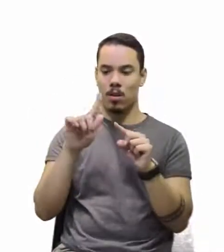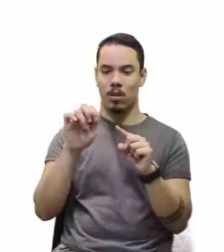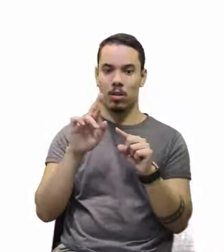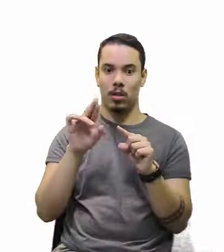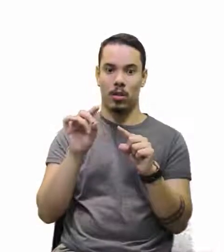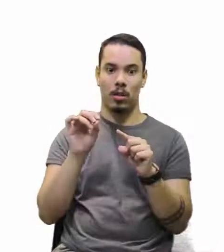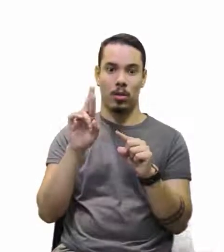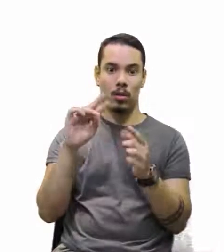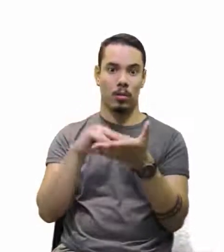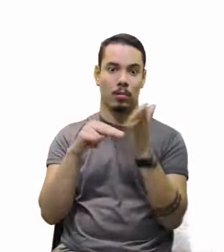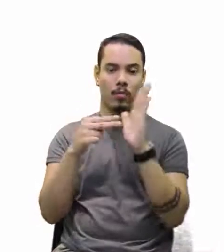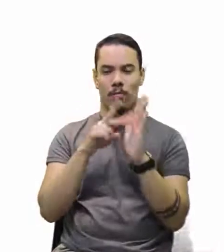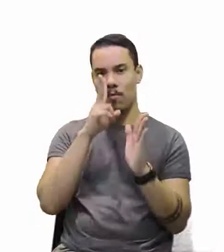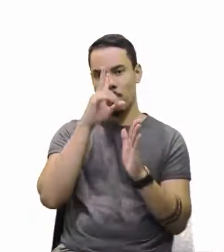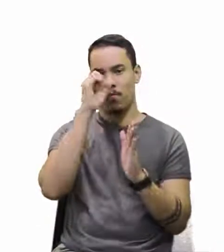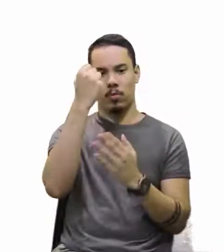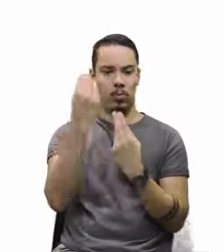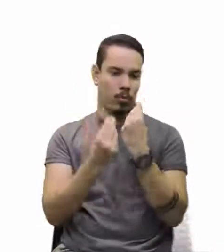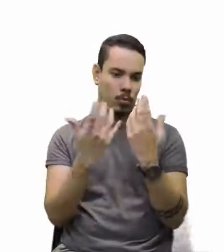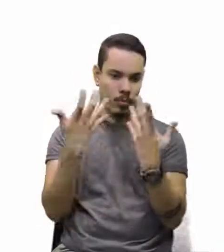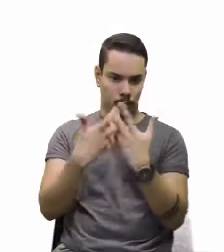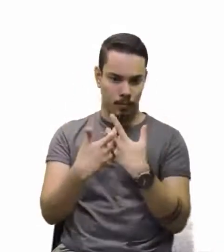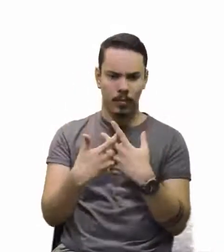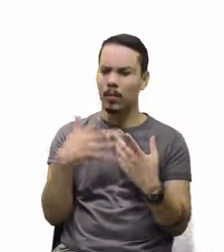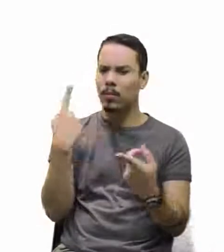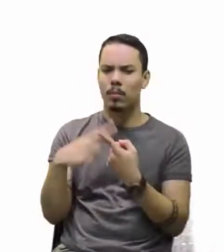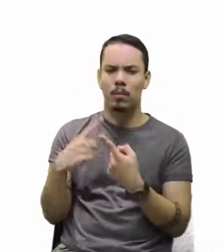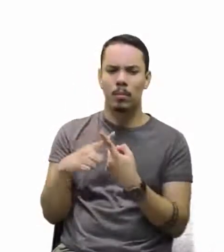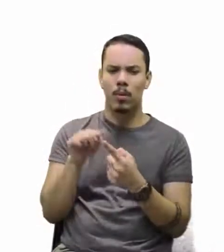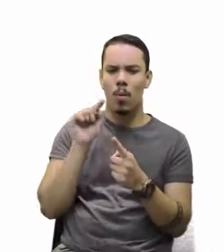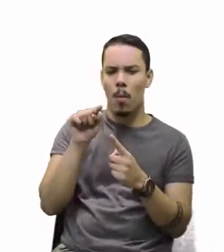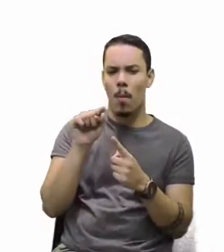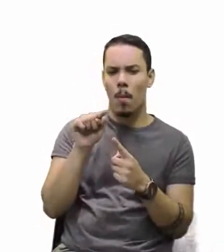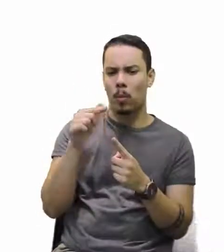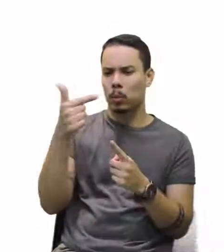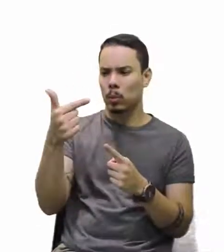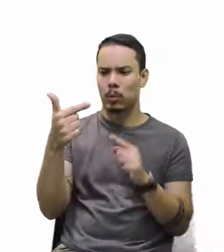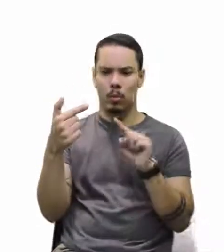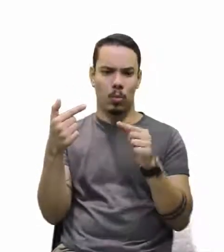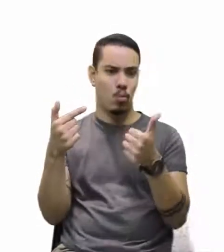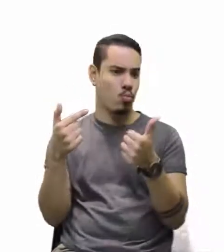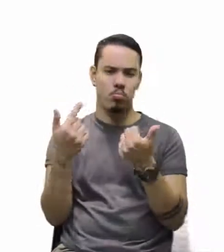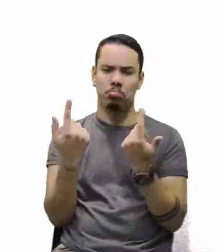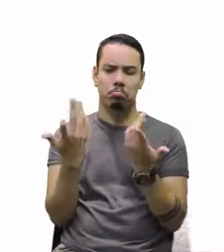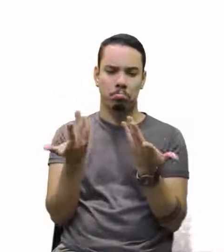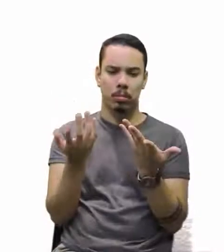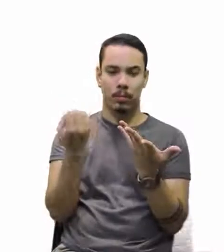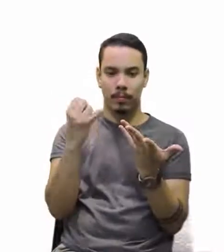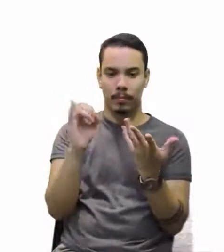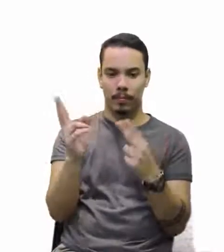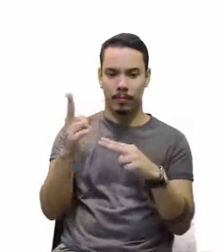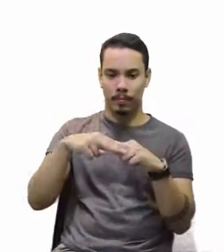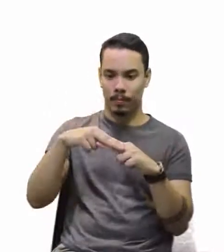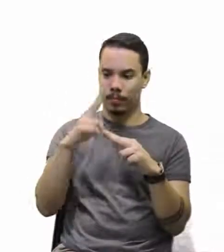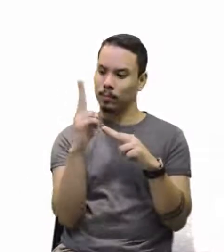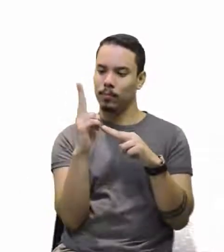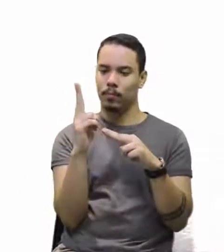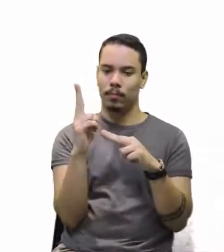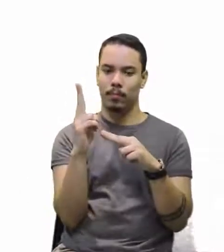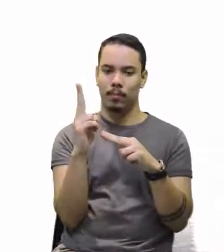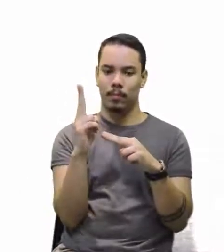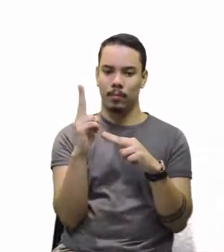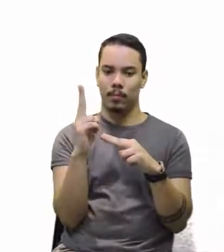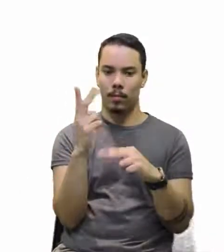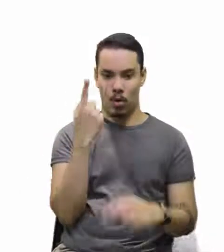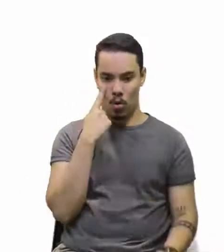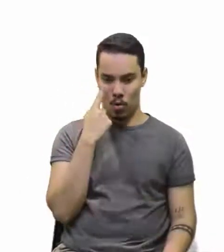força eletromotriz. Por que tem um ponto 2 aqui e um ponto 1? Se você levar a chave para cá, tirar um pouco